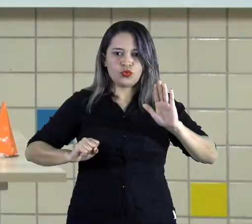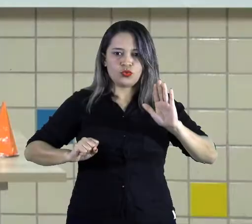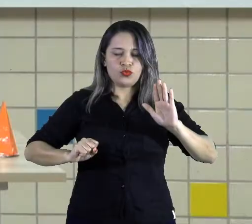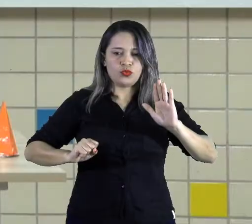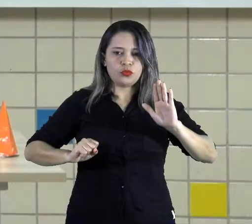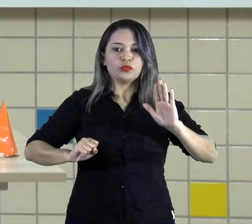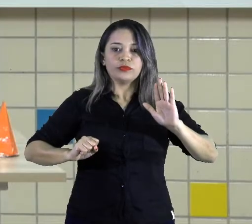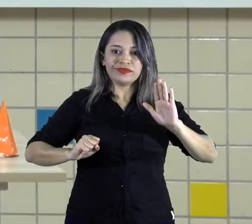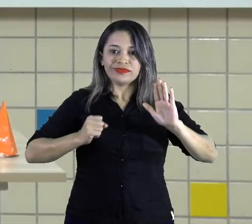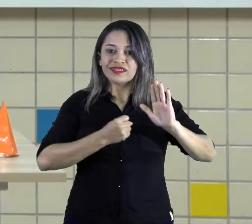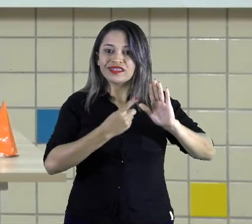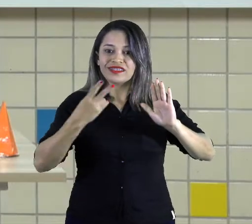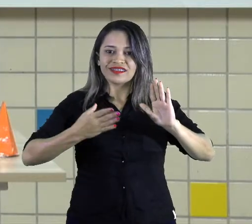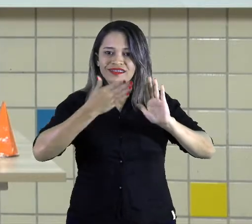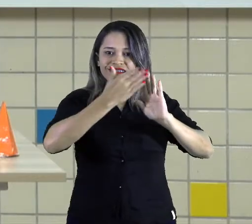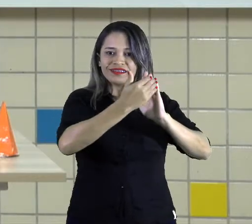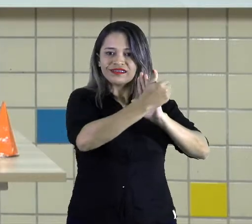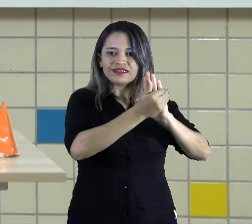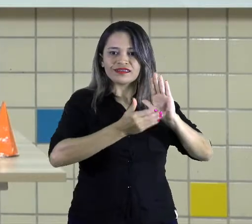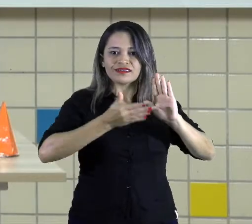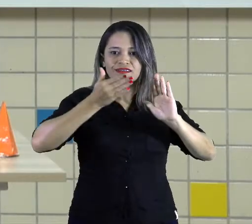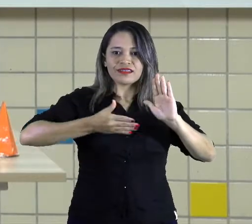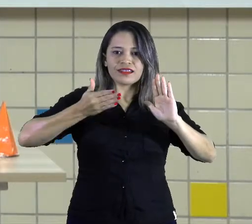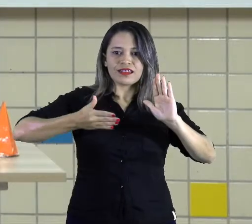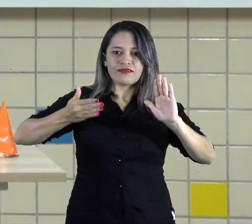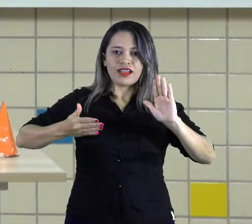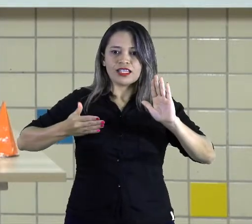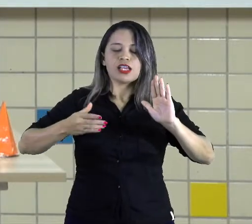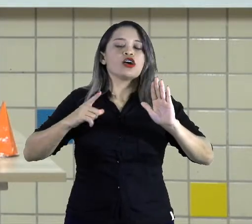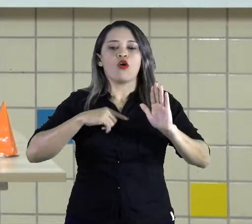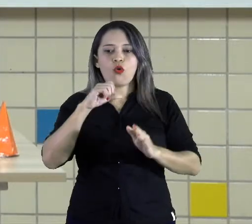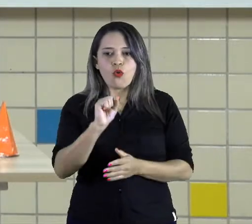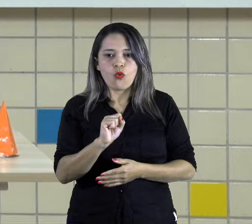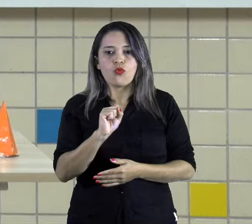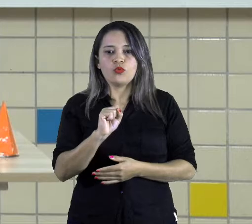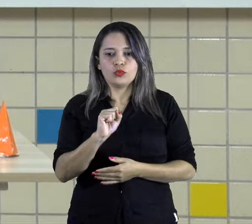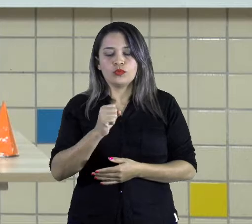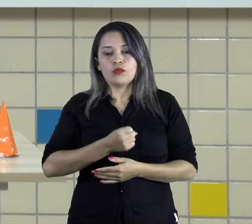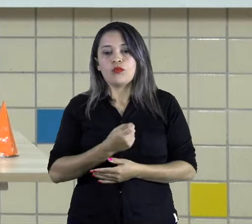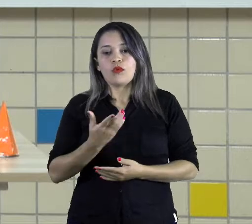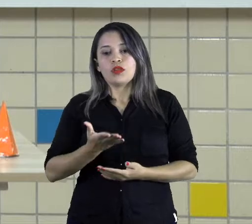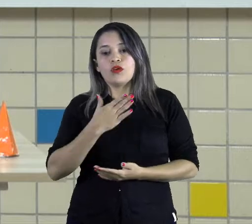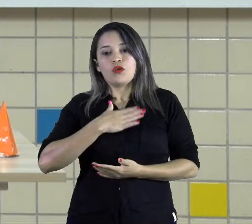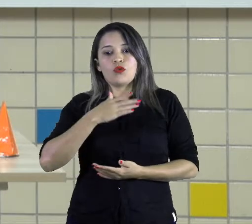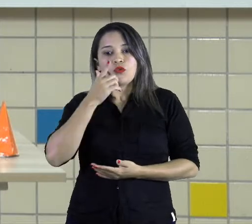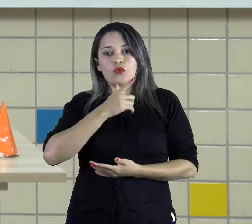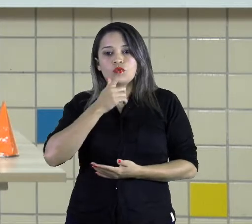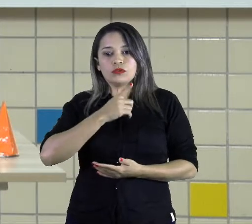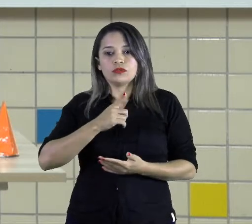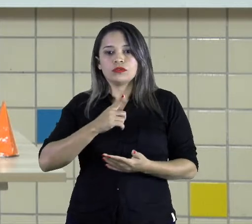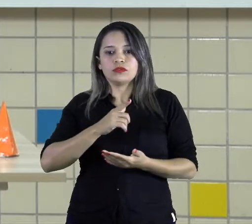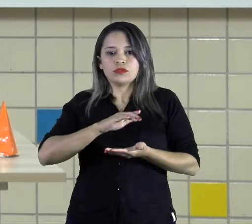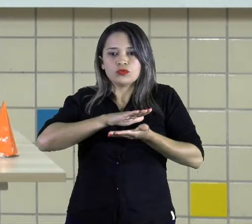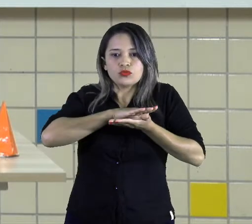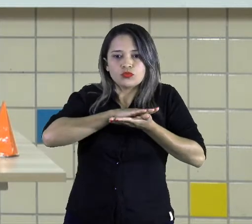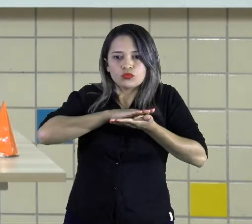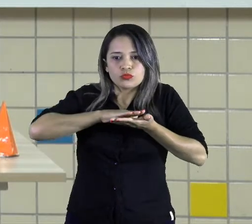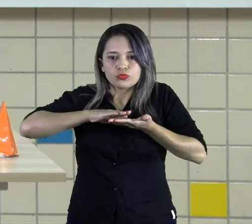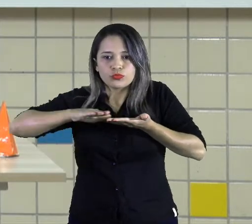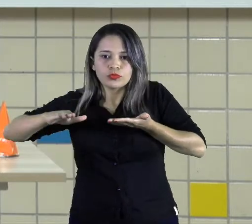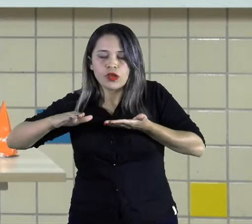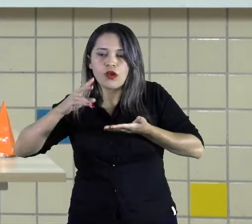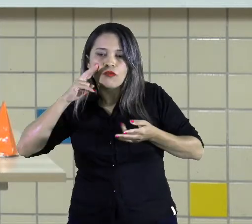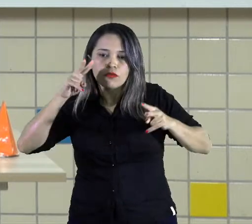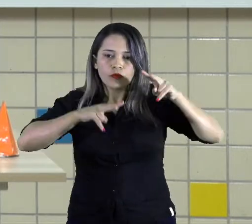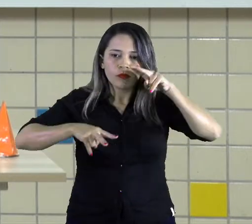8. Então, quantas faces tem esse sólido geométrico? 8. Quando eu planifico, fica mais fácil para eu